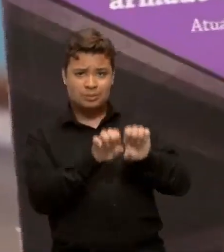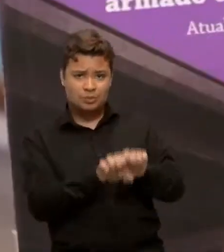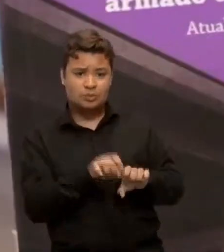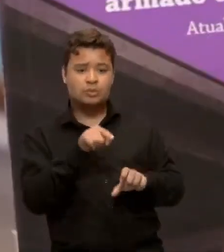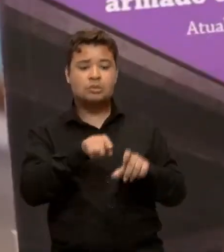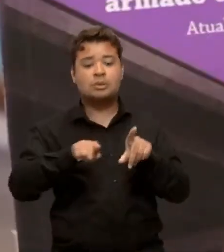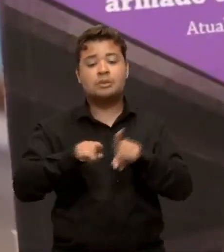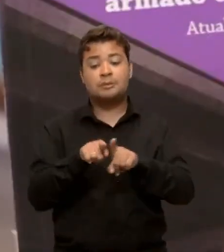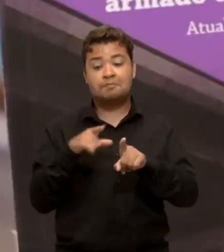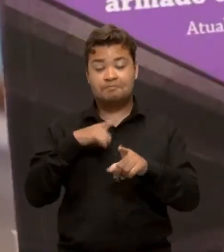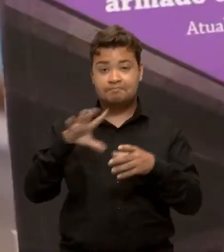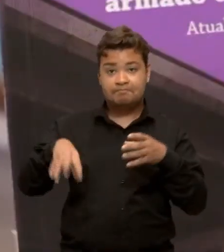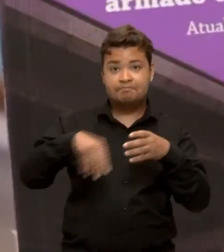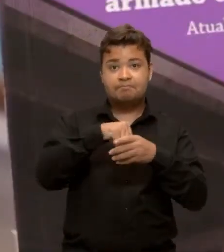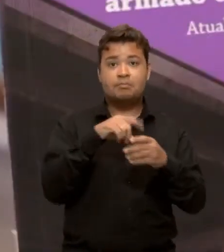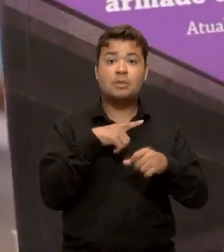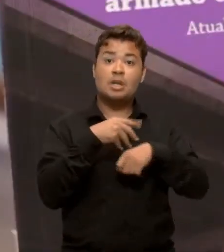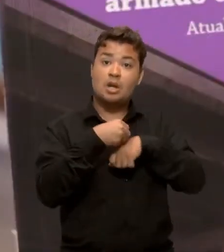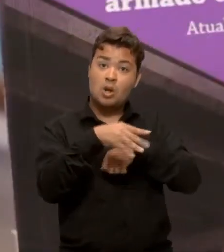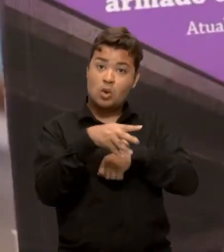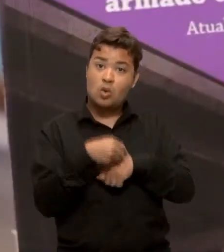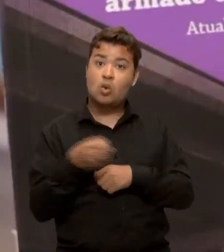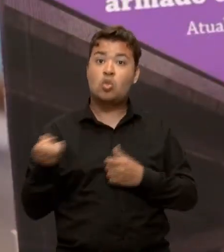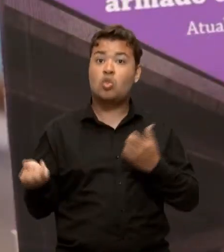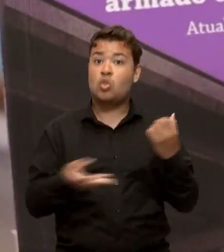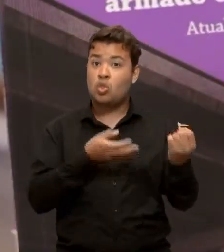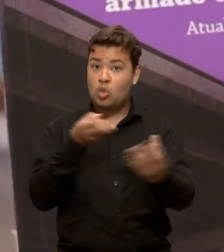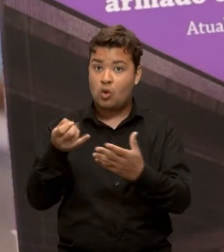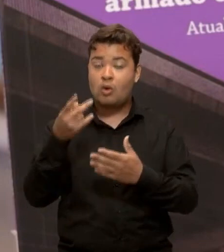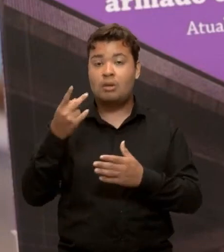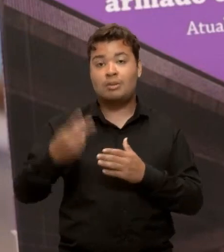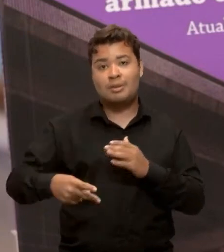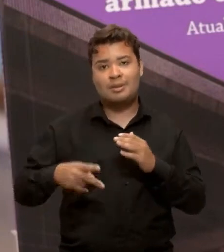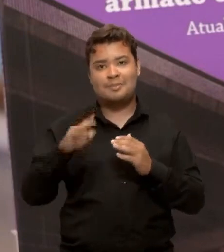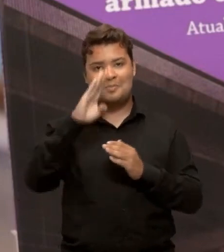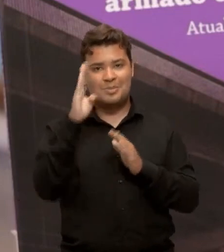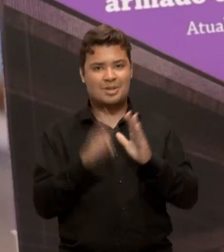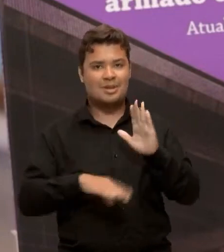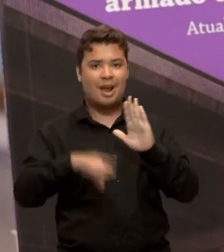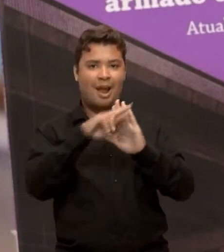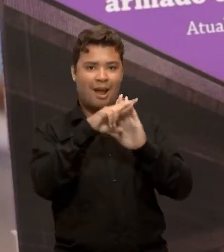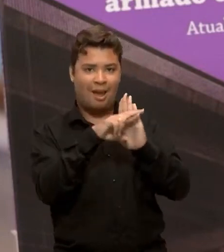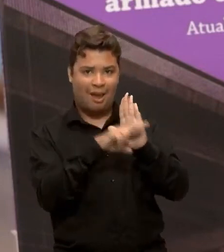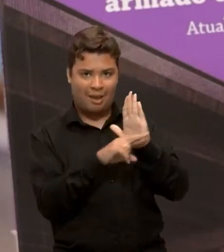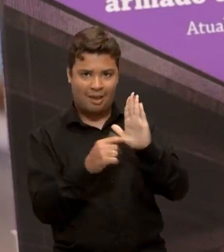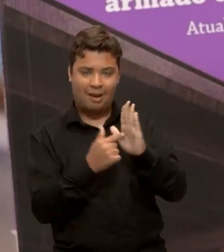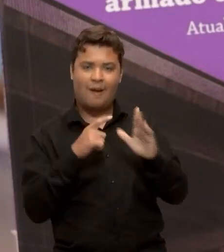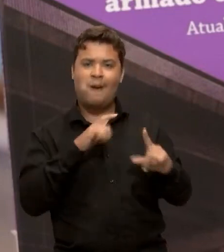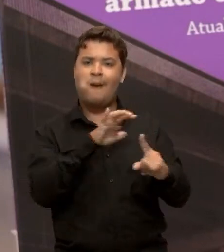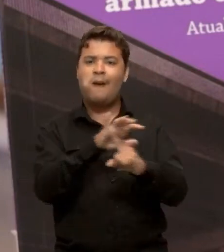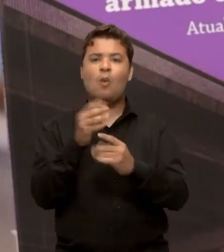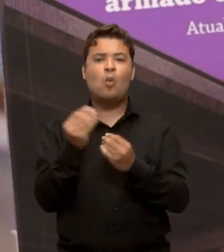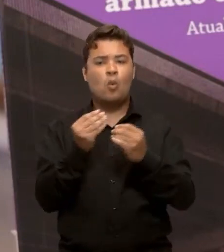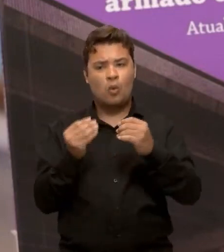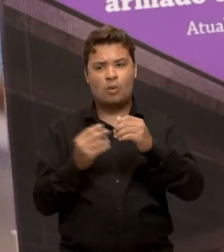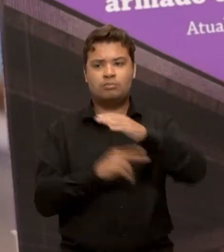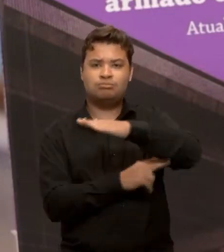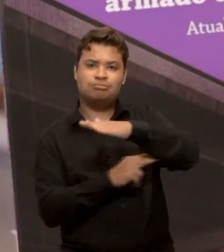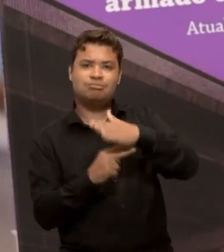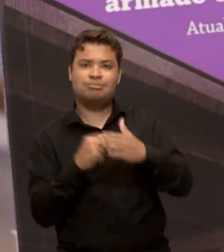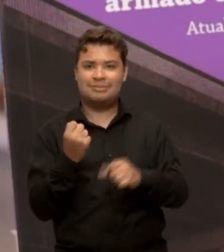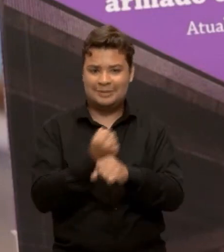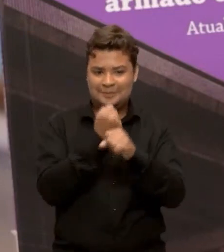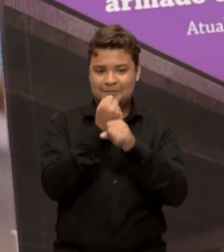incorpora recomendações atualizadas das normas brasileiras que afetam esse tipo de projeto. Trata-se de